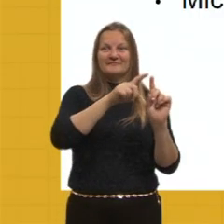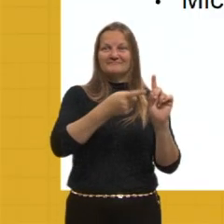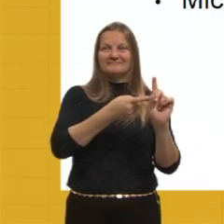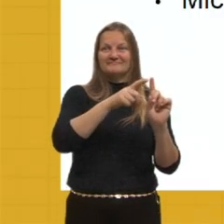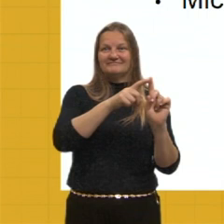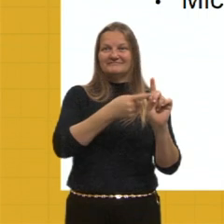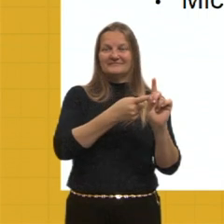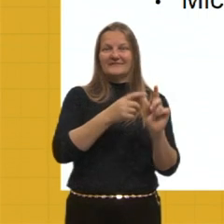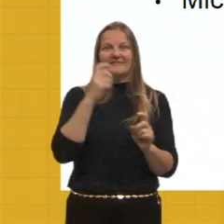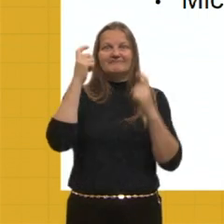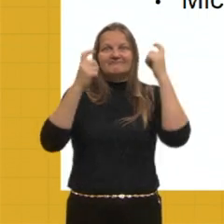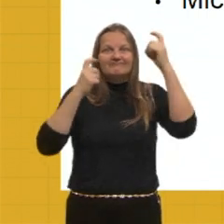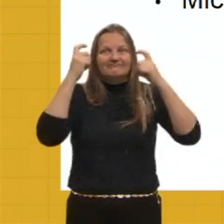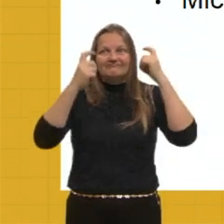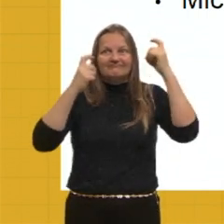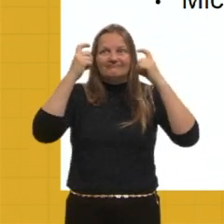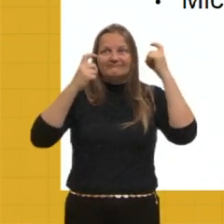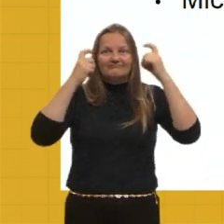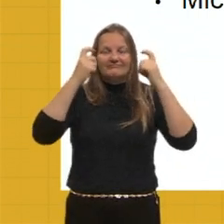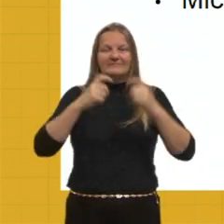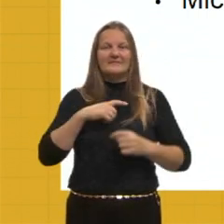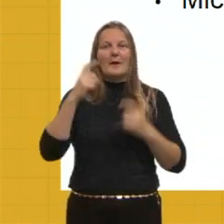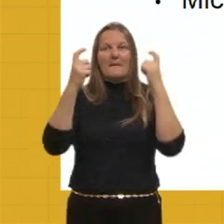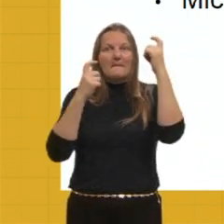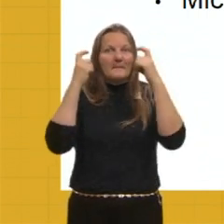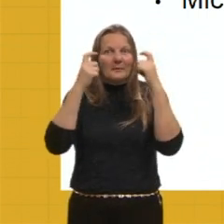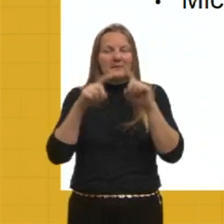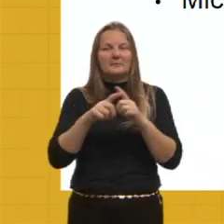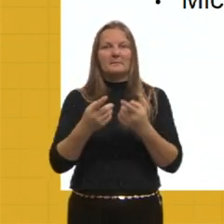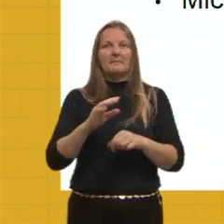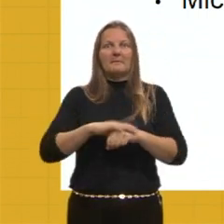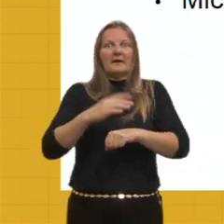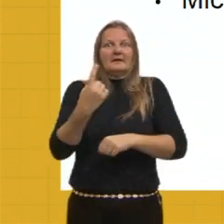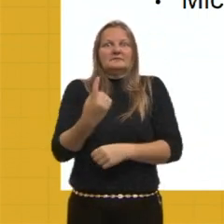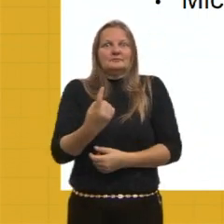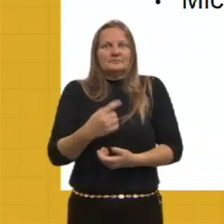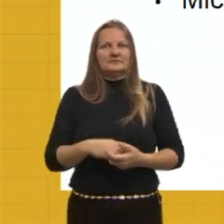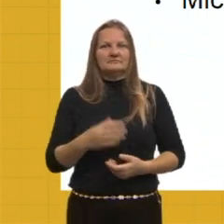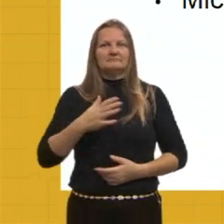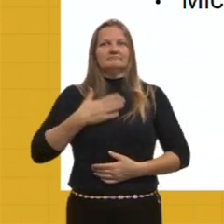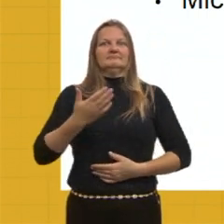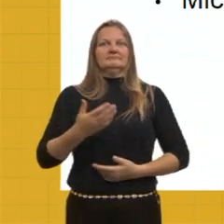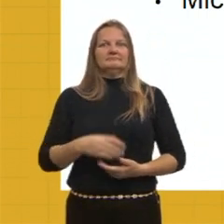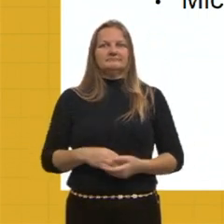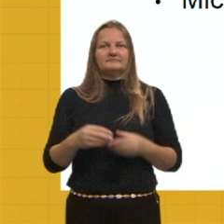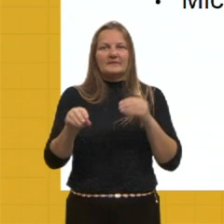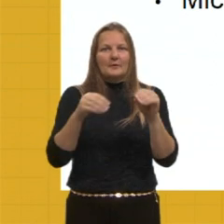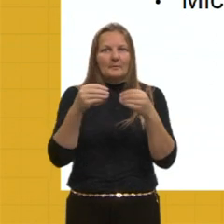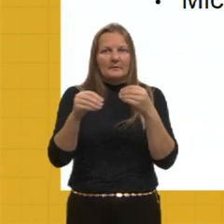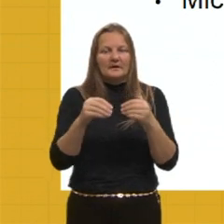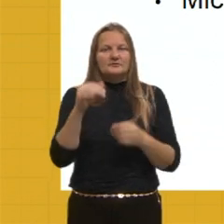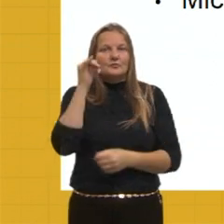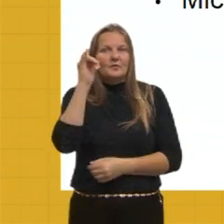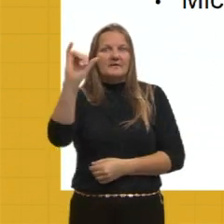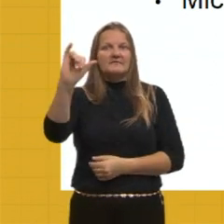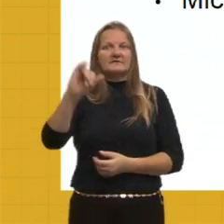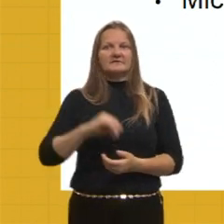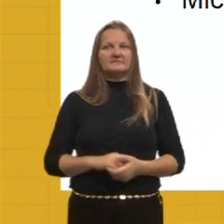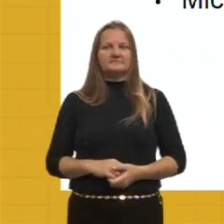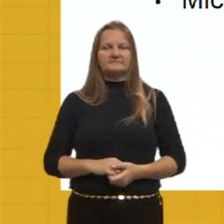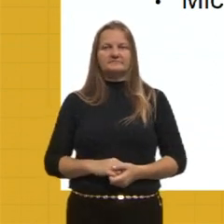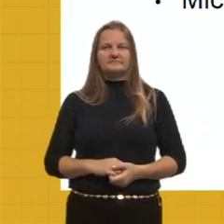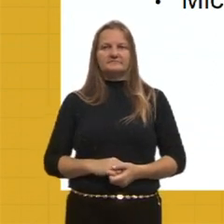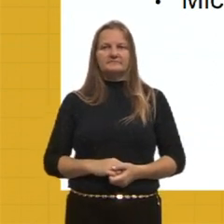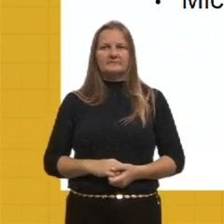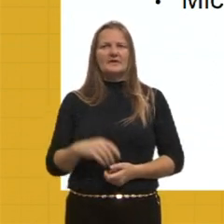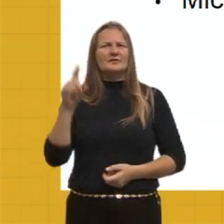essas informações a gente já tem tanta coisa para se preocupar É verdade mas isso fugir né porque algo do nosso cotidiano no dia a dia